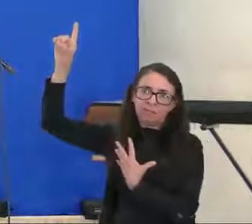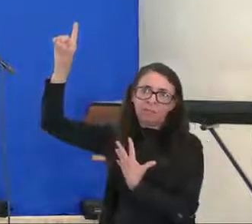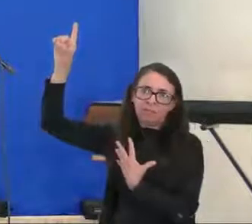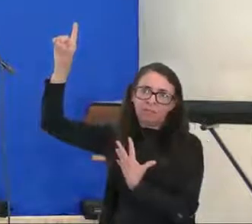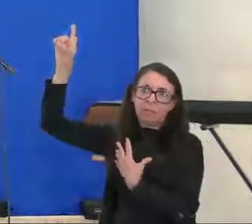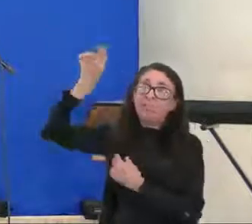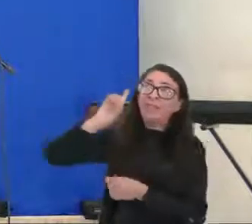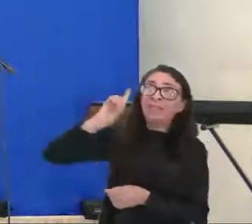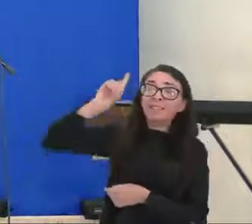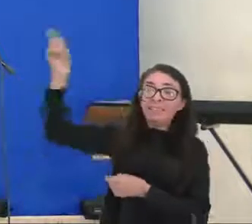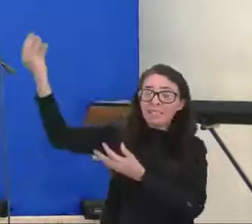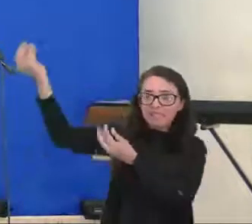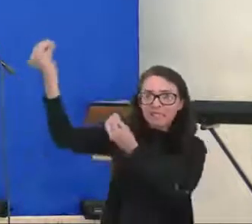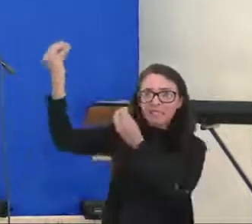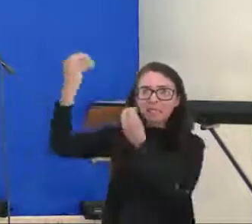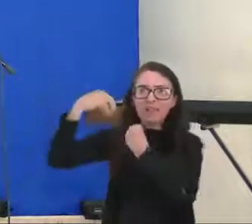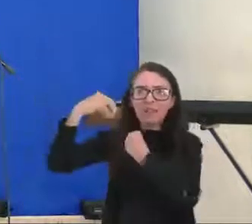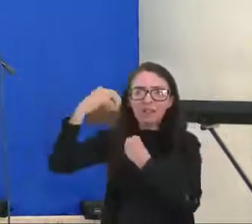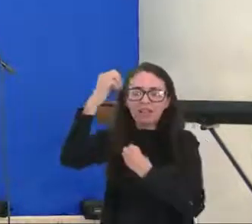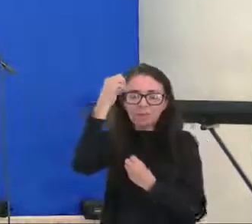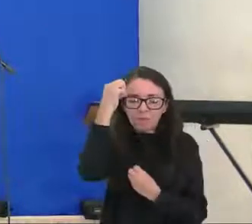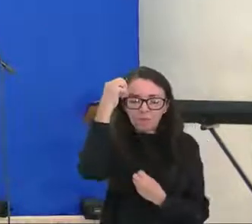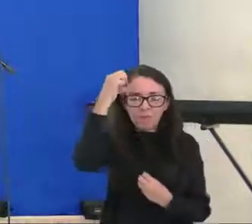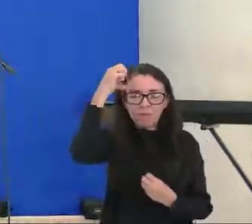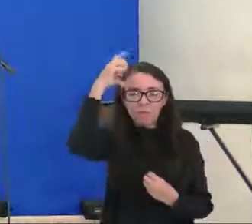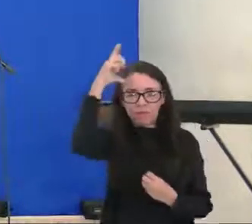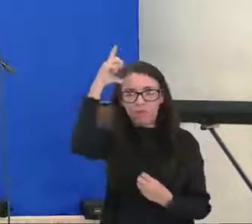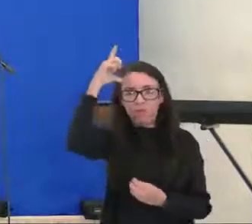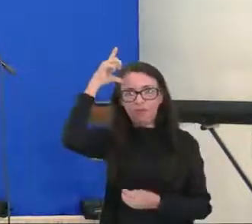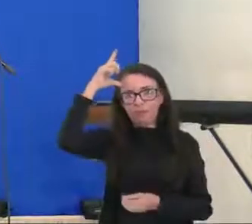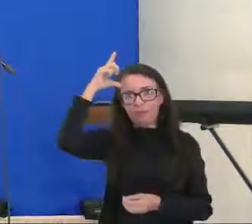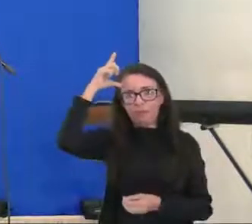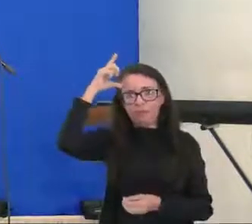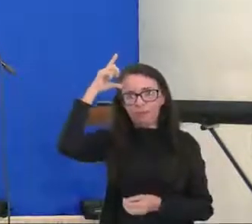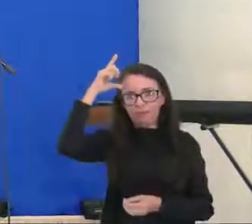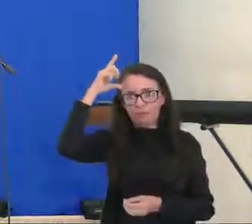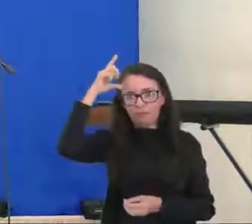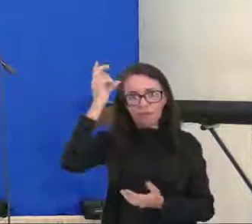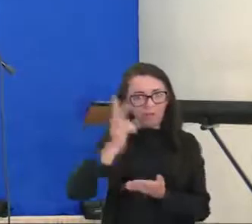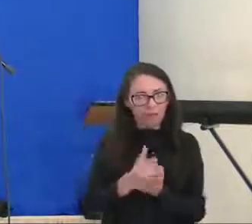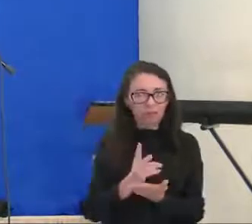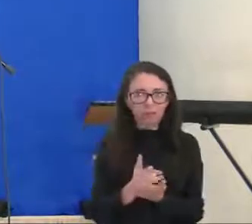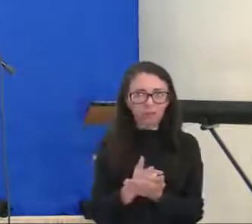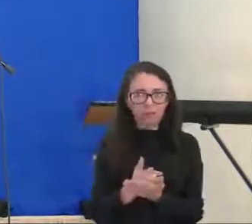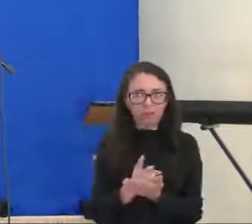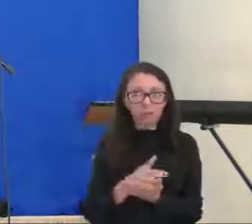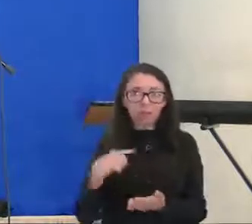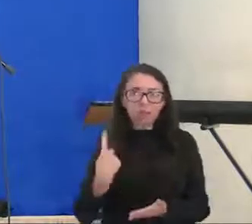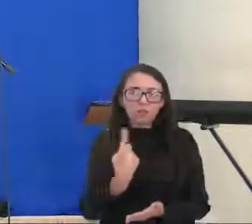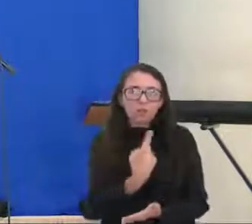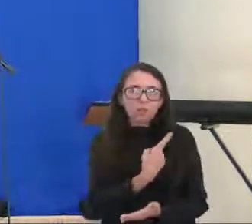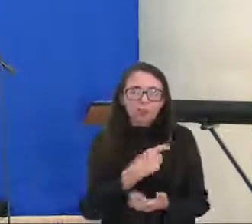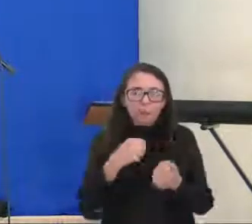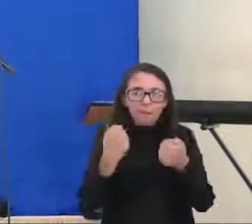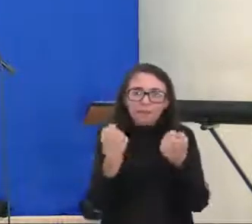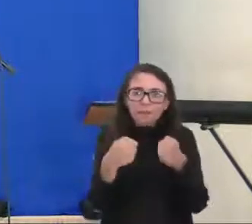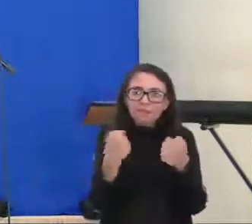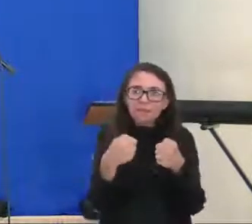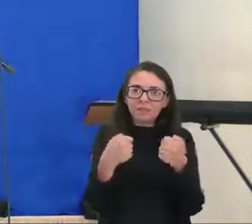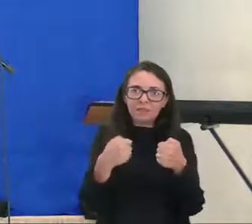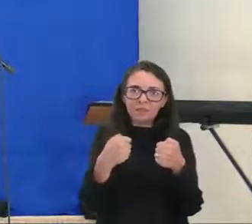Paralelo de depois de conhecer a Cristo, da ação do poder e a glória dele, o que eu vejo hoje? Eu não sou nada.